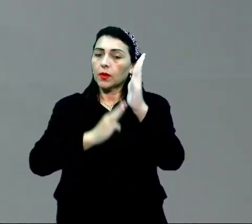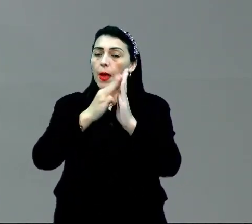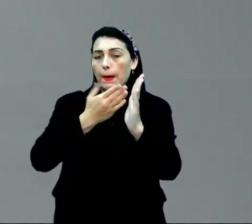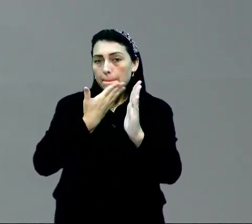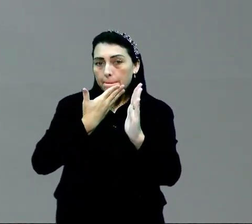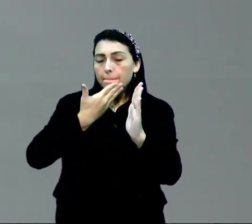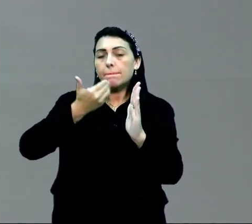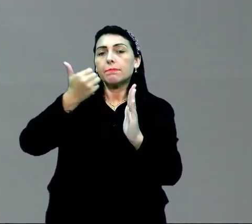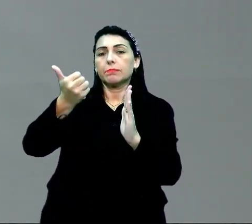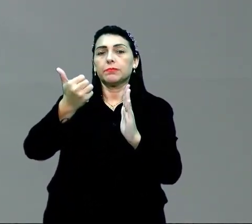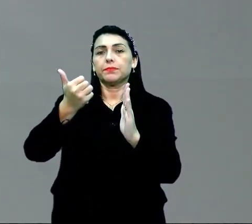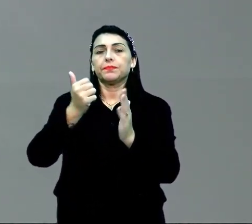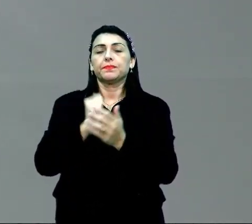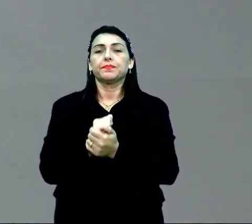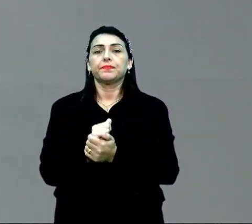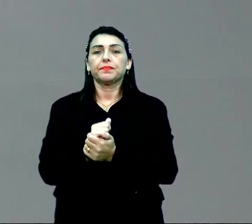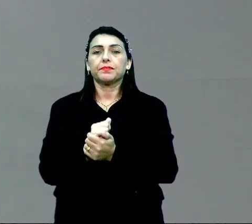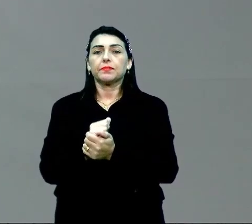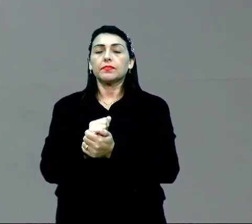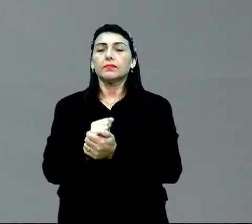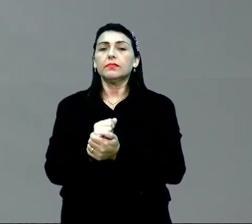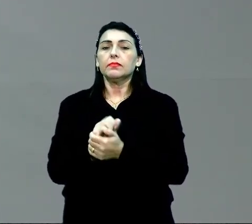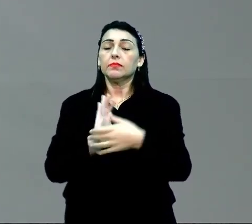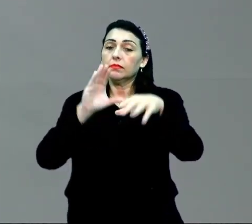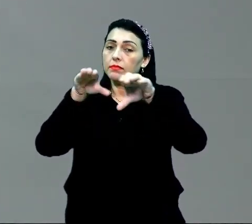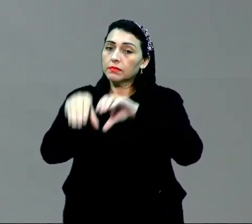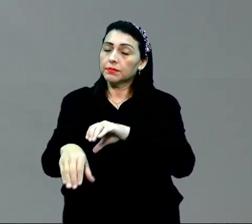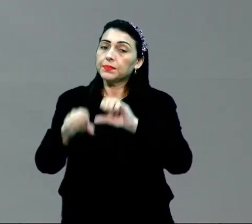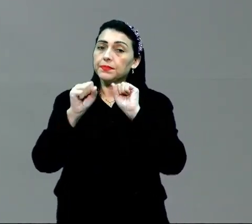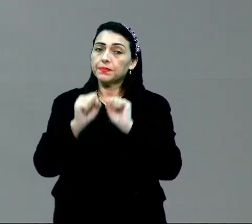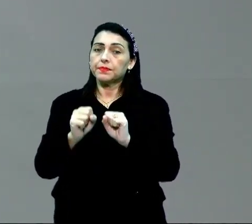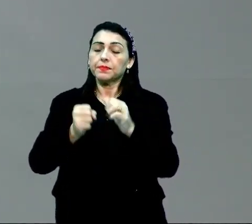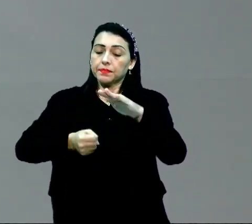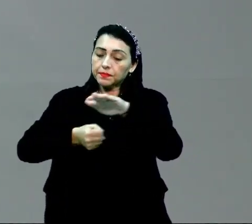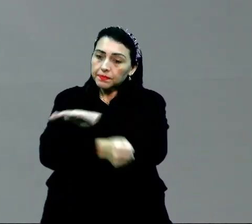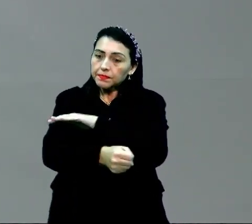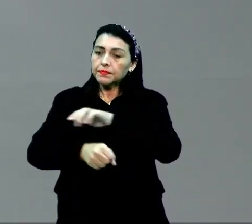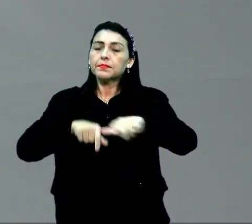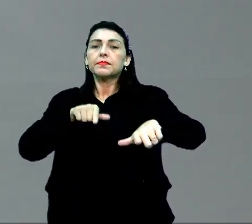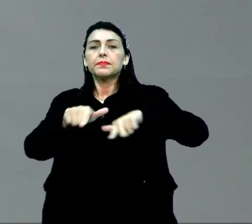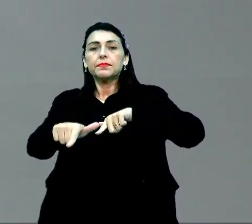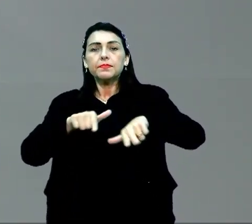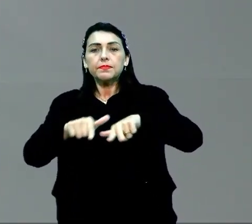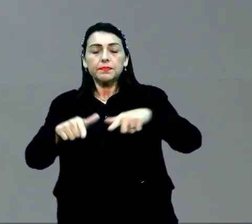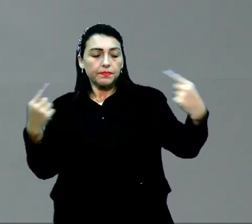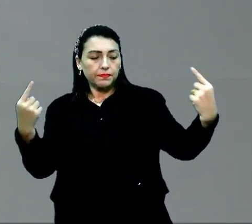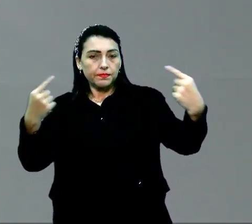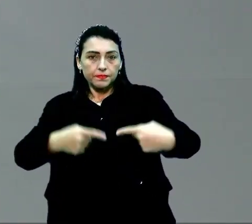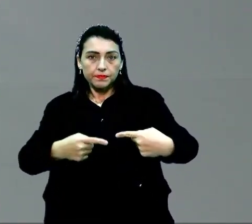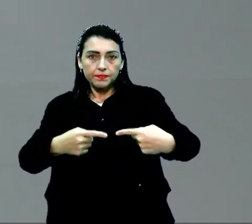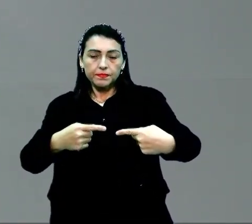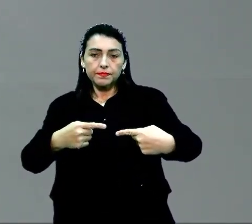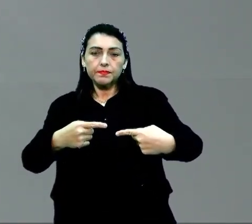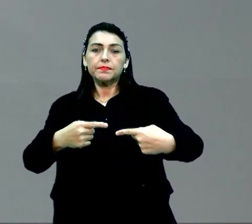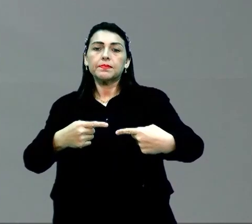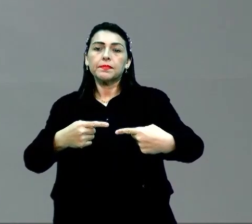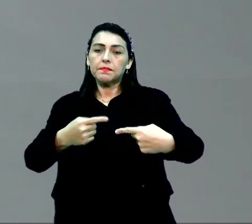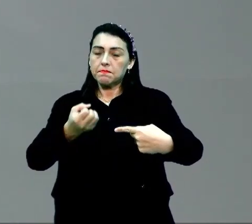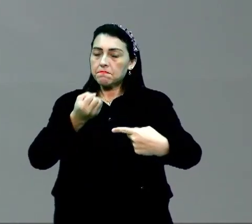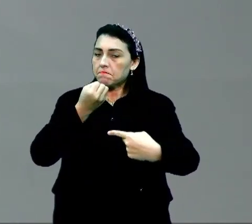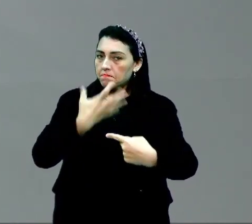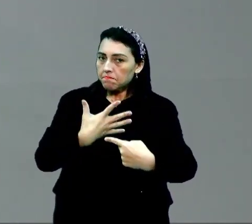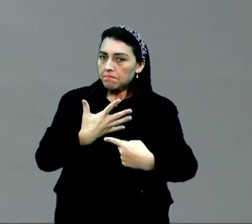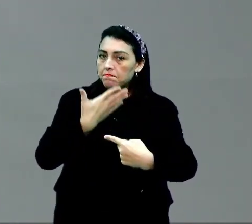eficazes para formá-los e que eles pudessem ter condição de disputar o mercado de trabalho, isso seria,